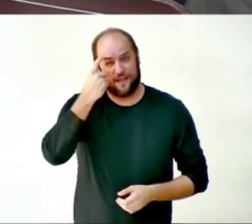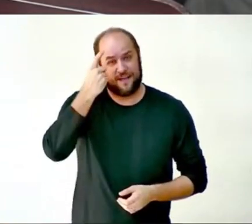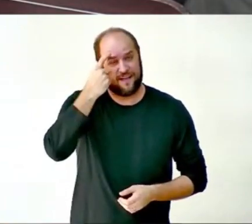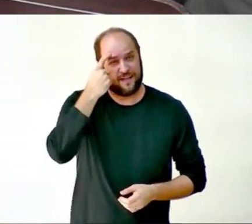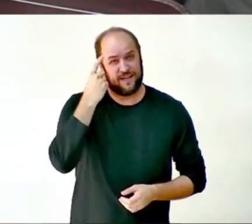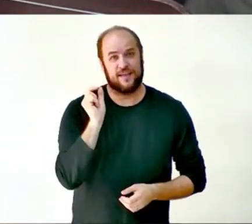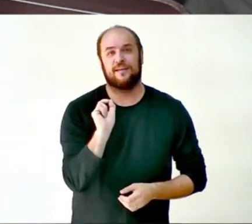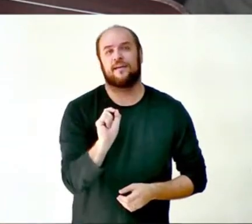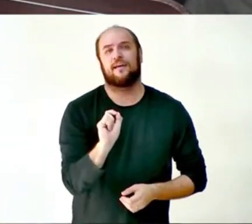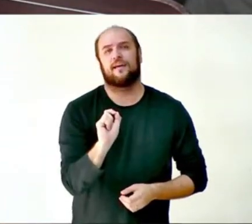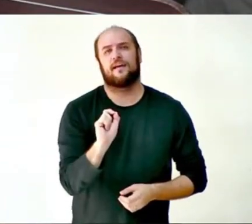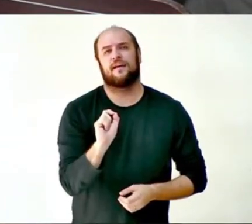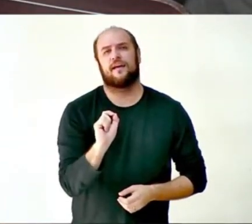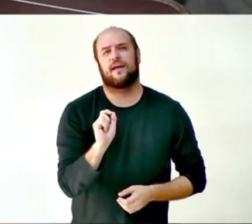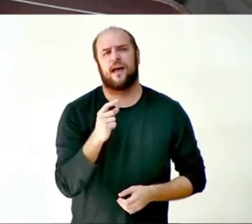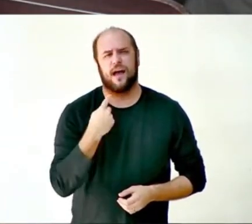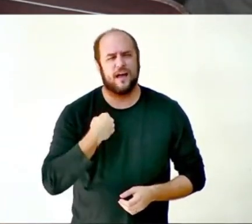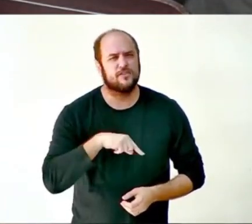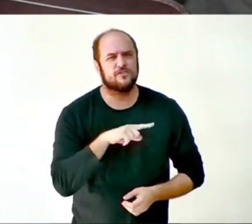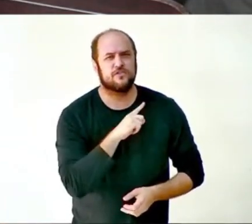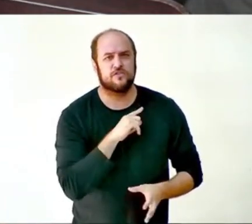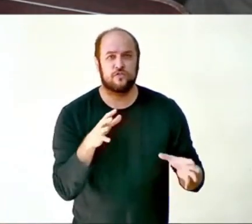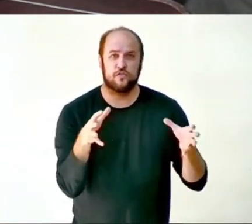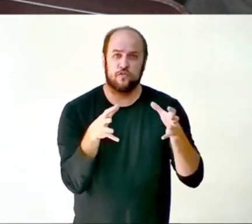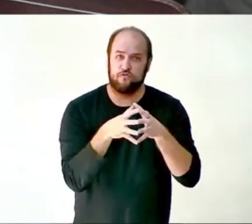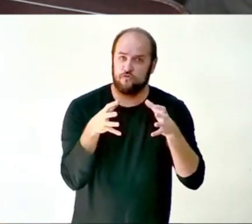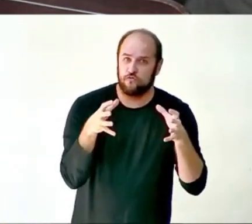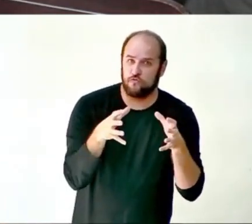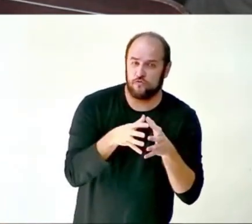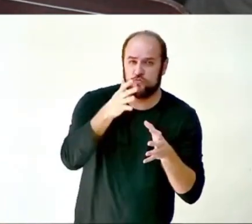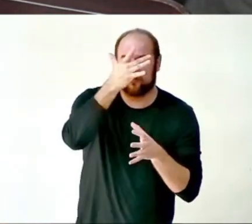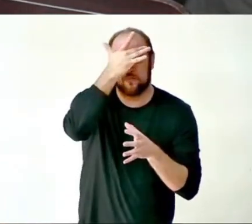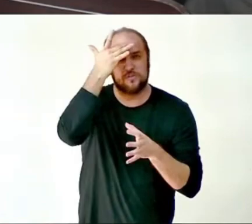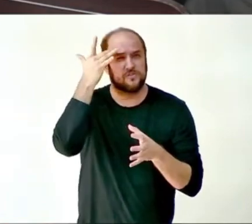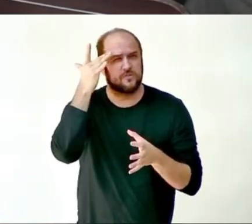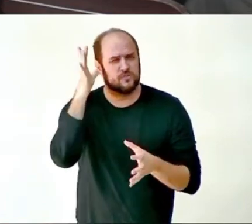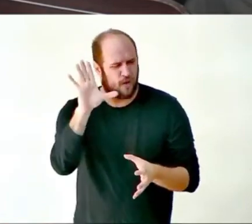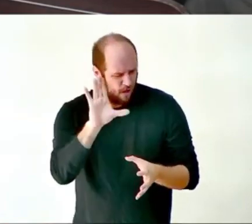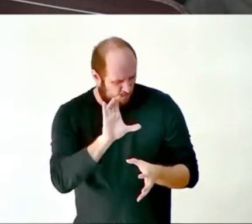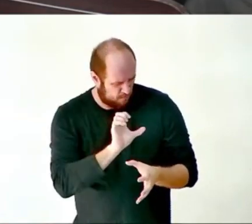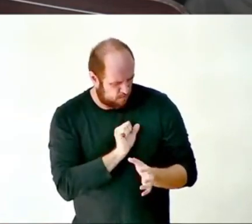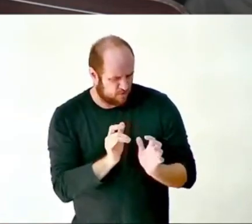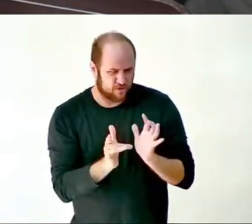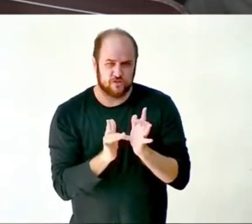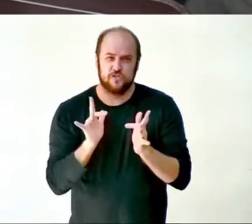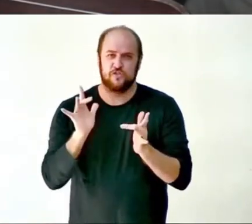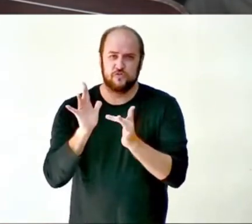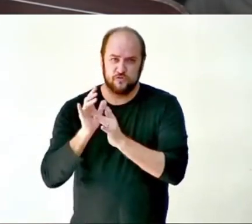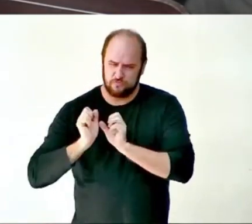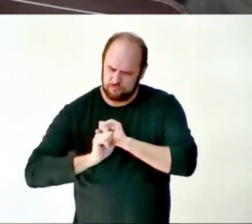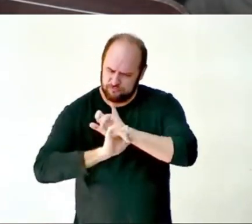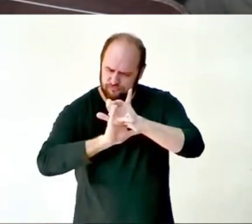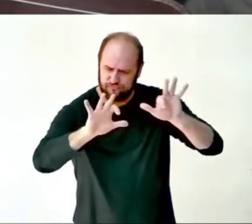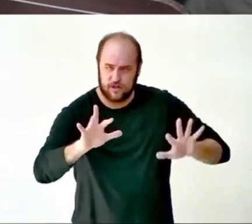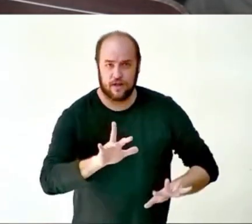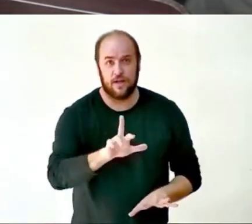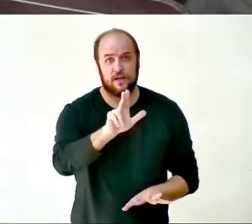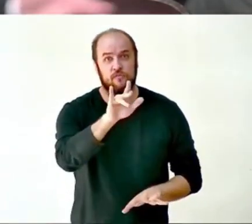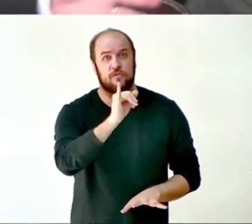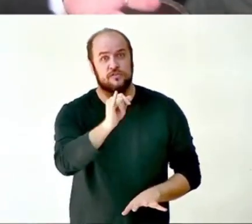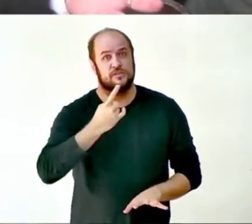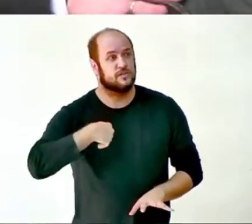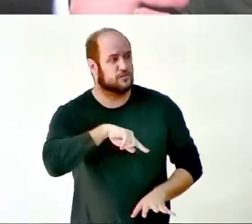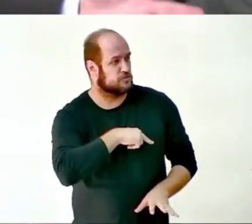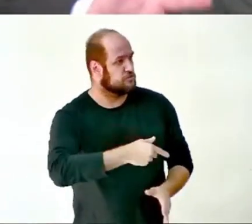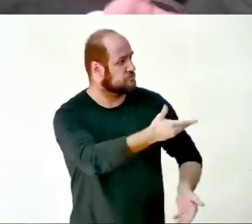é de que nós somos um grupo de pessoas que o amor de Cristo está sobre nós. Ou seja, é como se nós estivéssemos todos